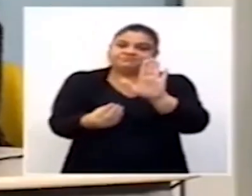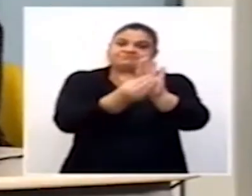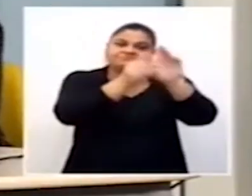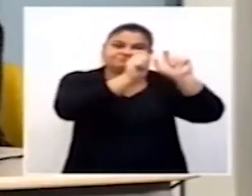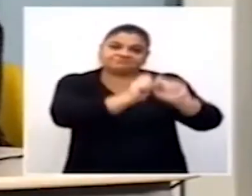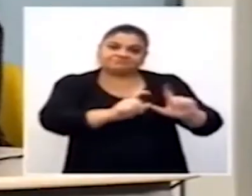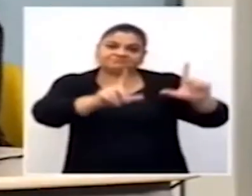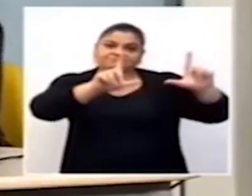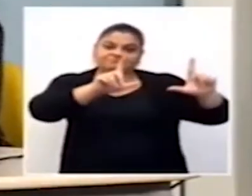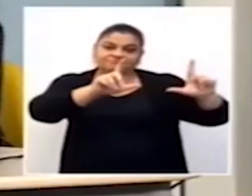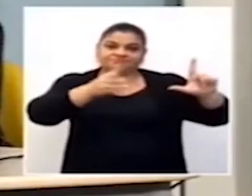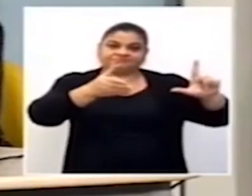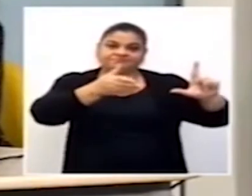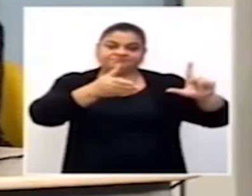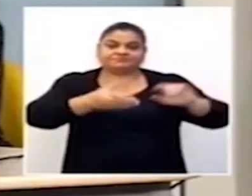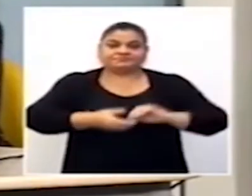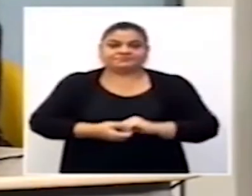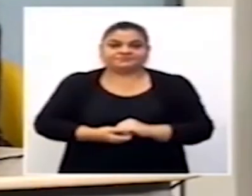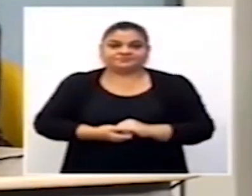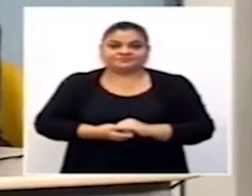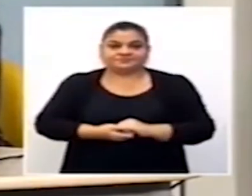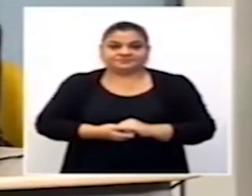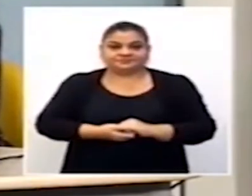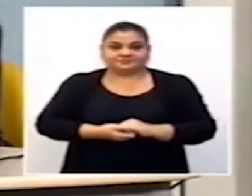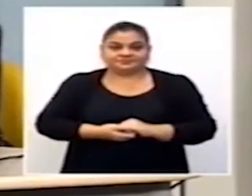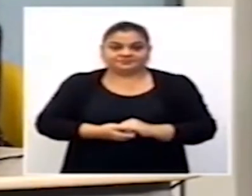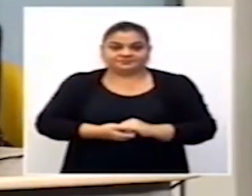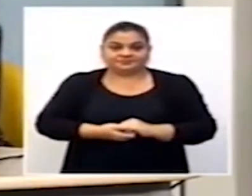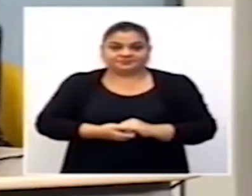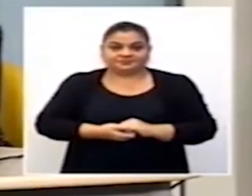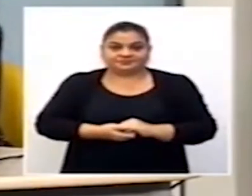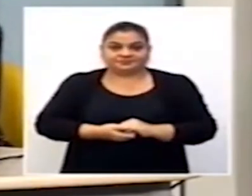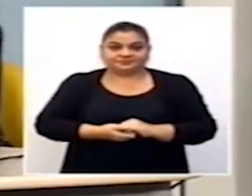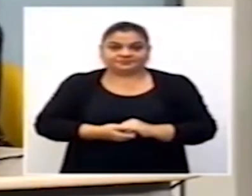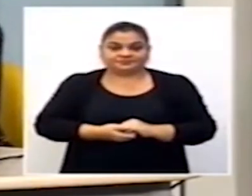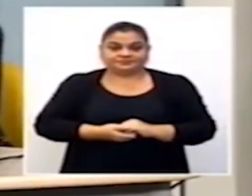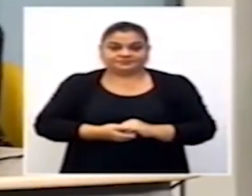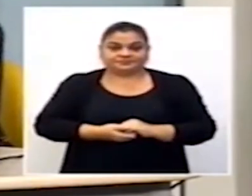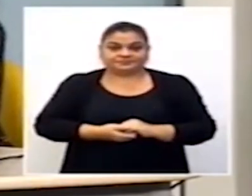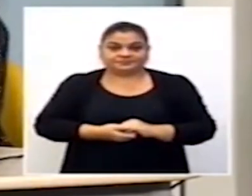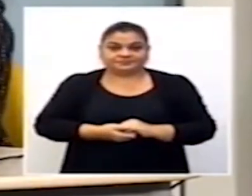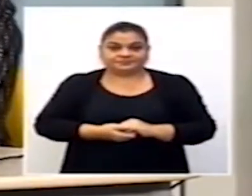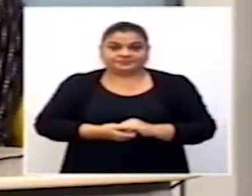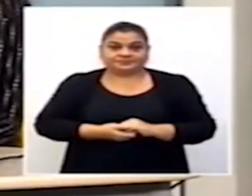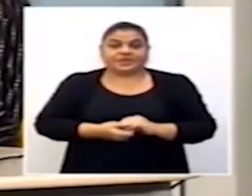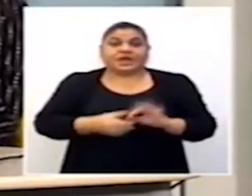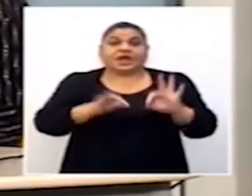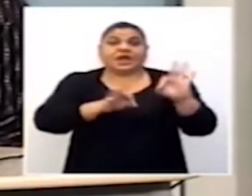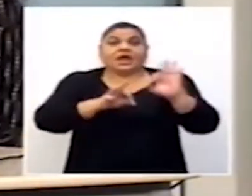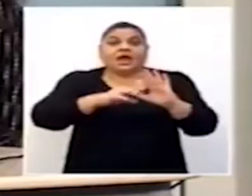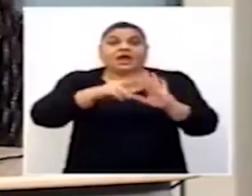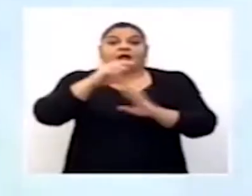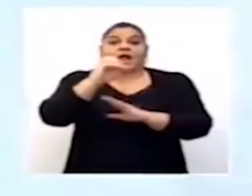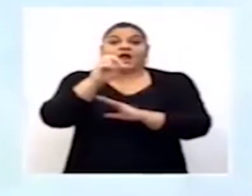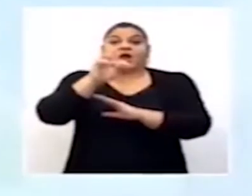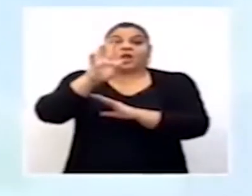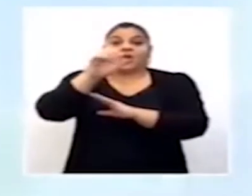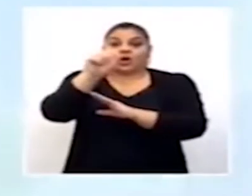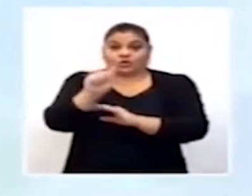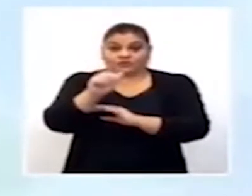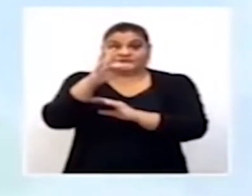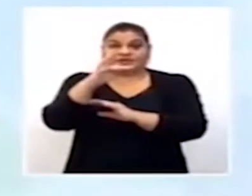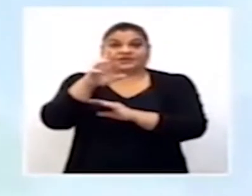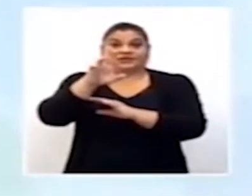aqui na tela para vocês e deixa eu puxar aqui na tela para vocês verem a horta do Frederico